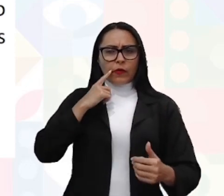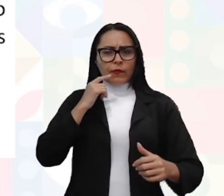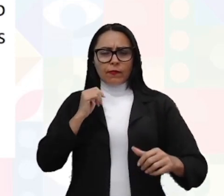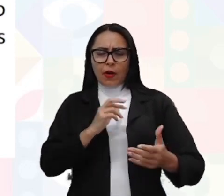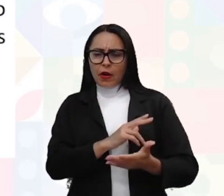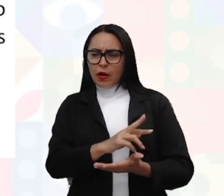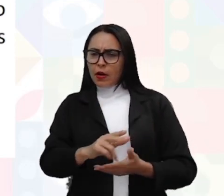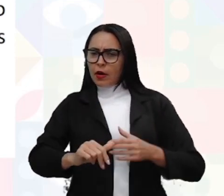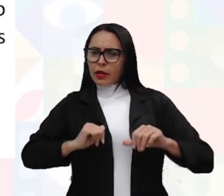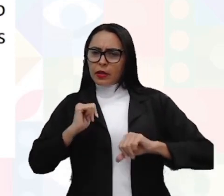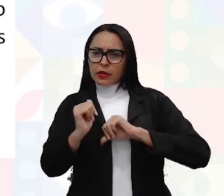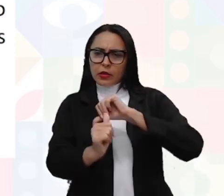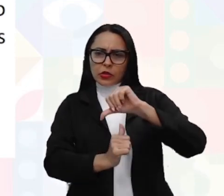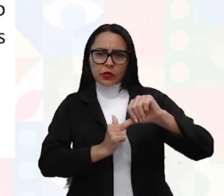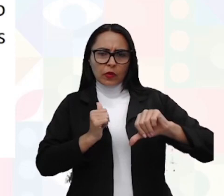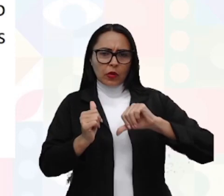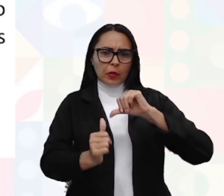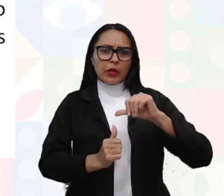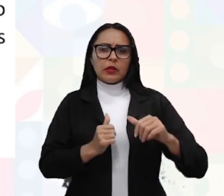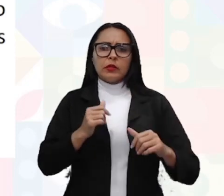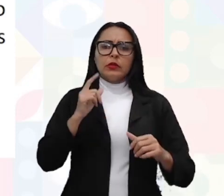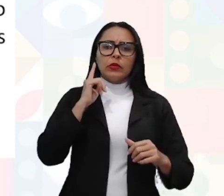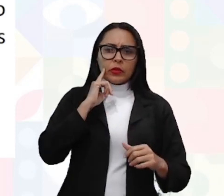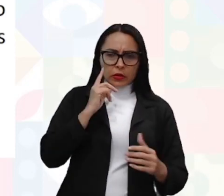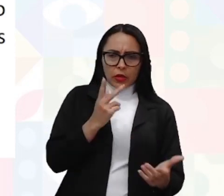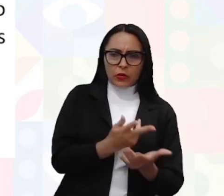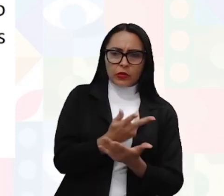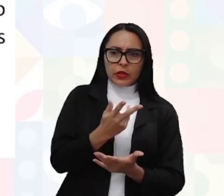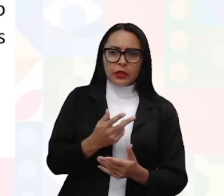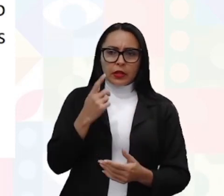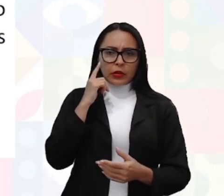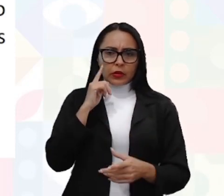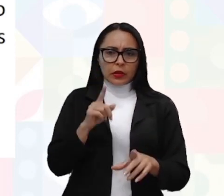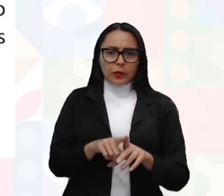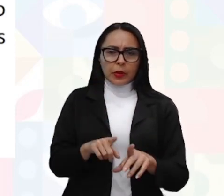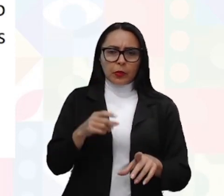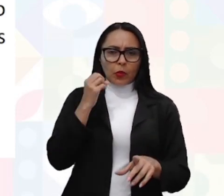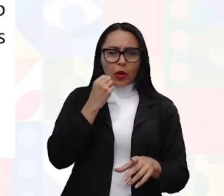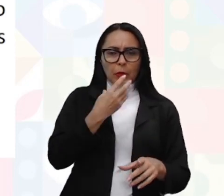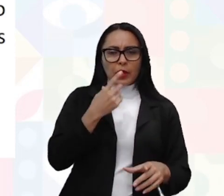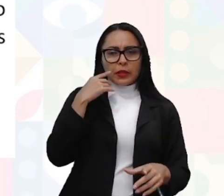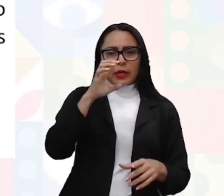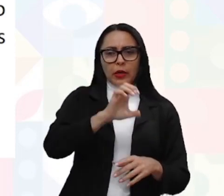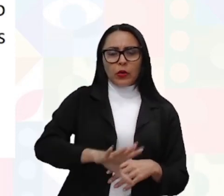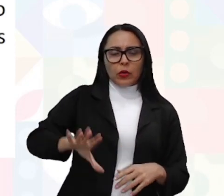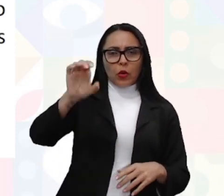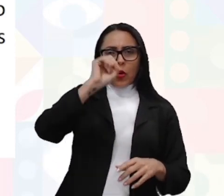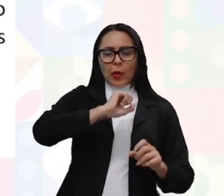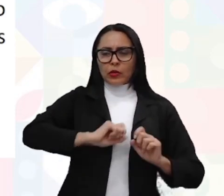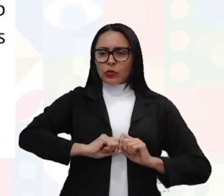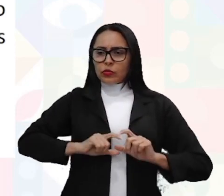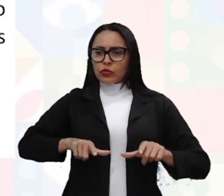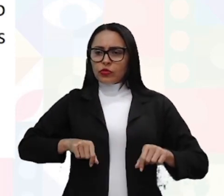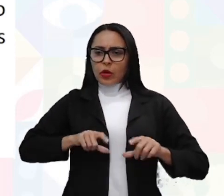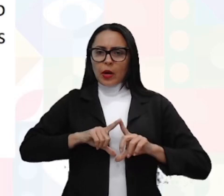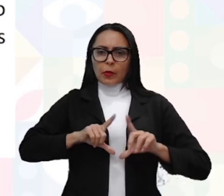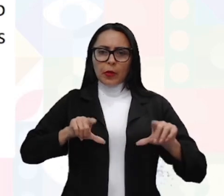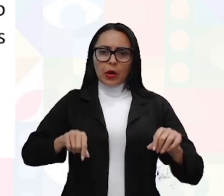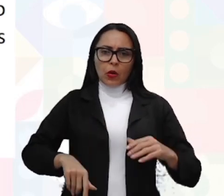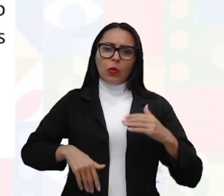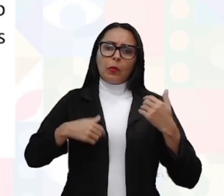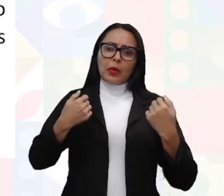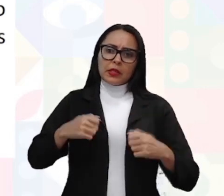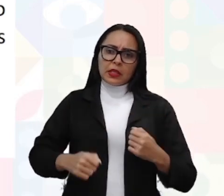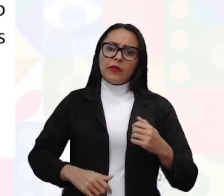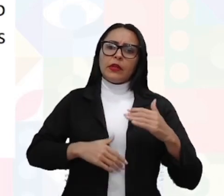por uma série de novas necessidades, entre elas a de que boa parte da Europa e do Japão precisassem ser